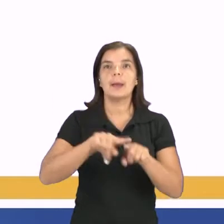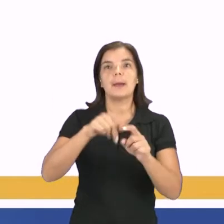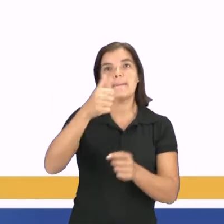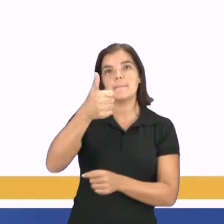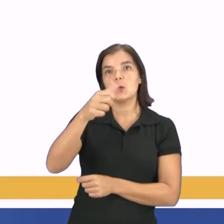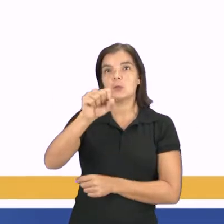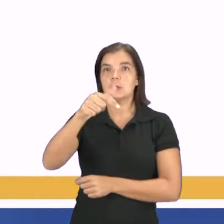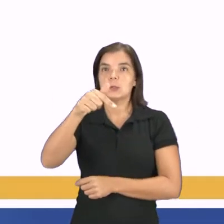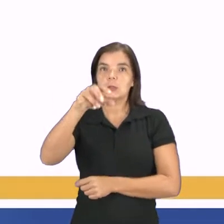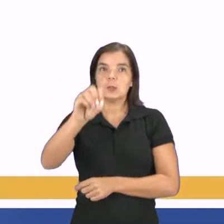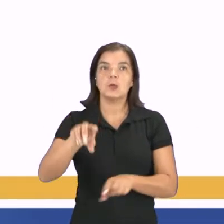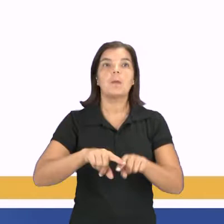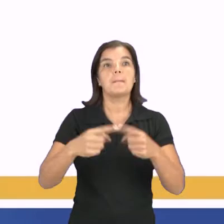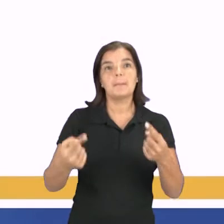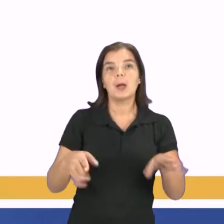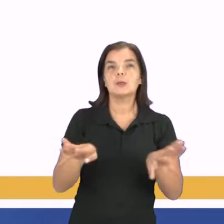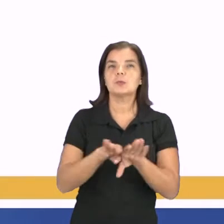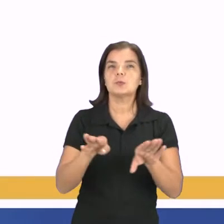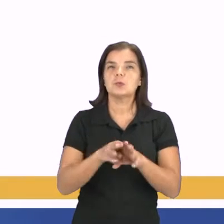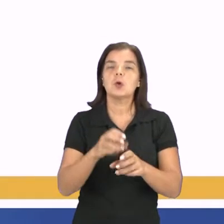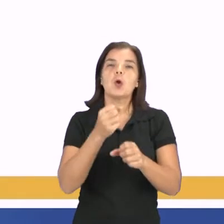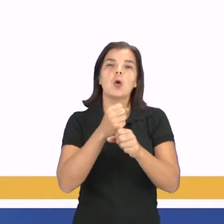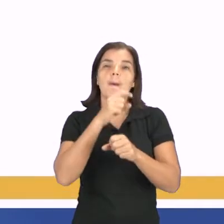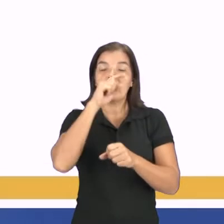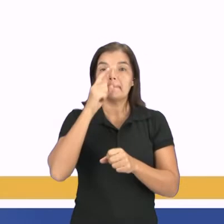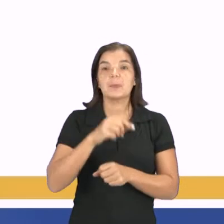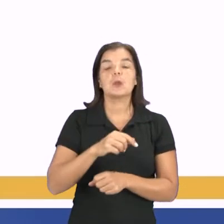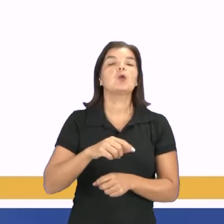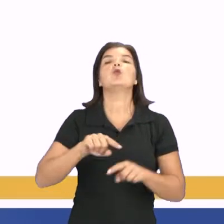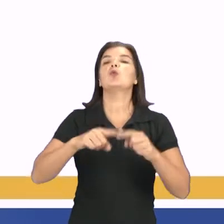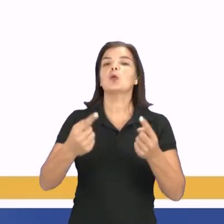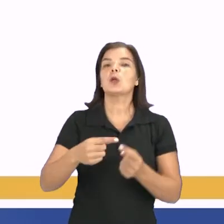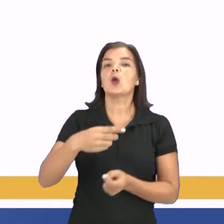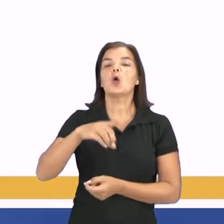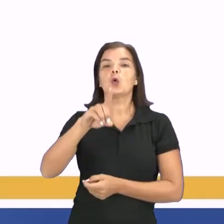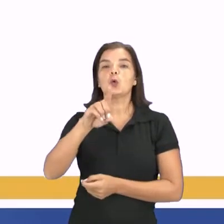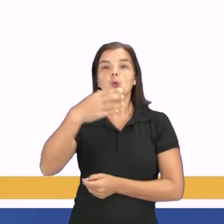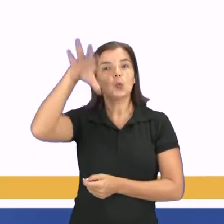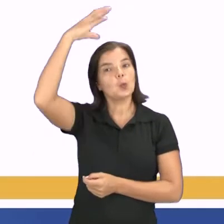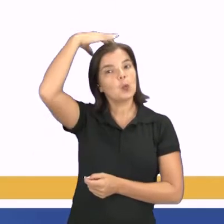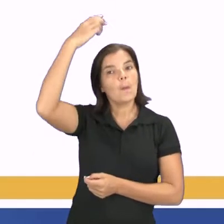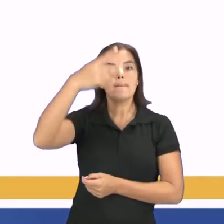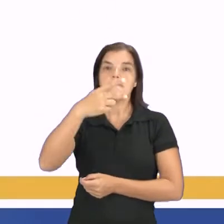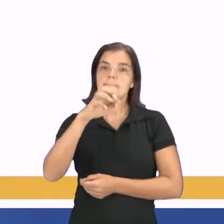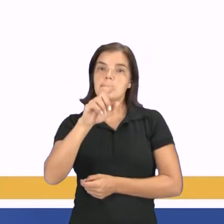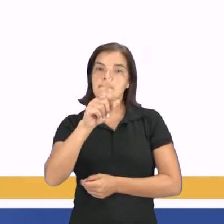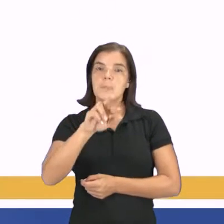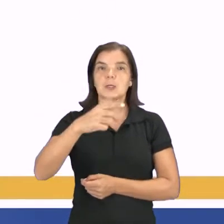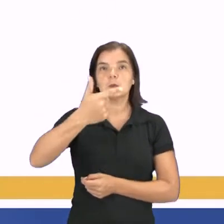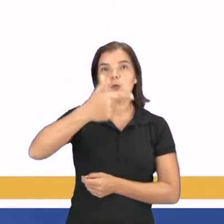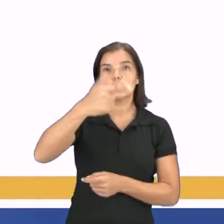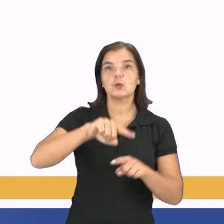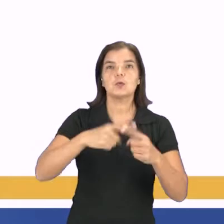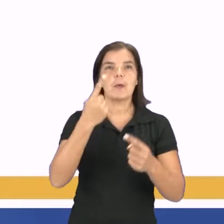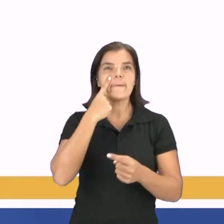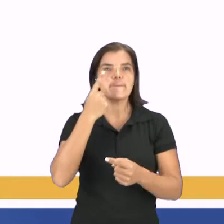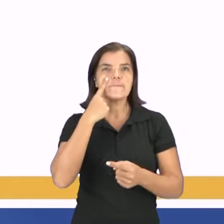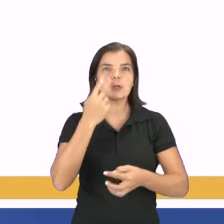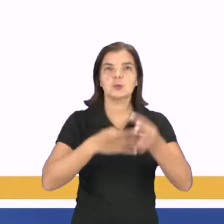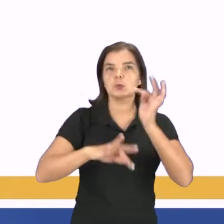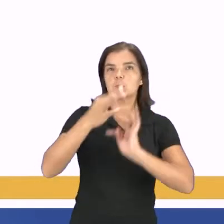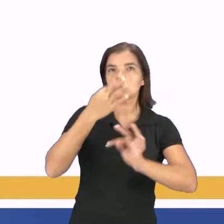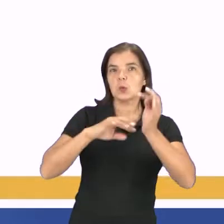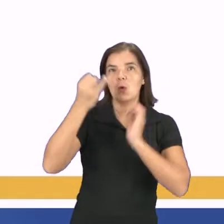1879. No entanto, passaria uma década antes que Dom Pedro II, conhecido entusiasta dos adventos tecnológicos,